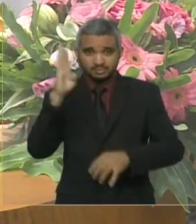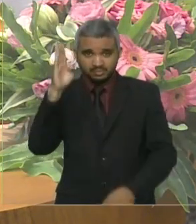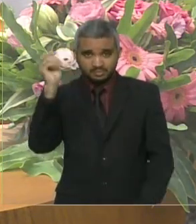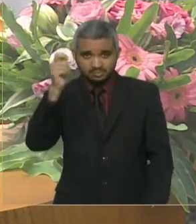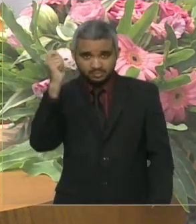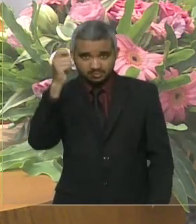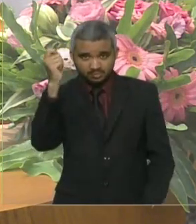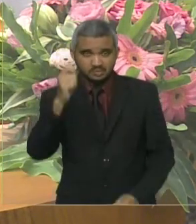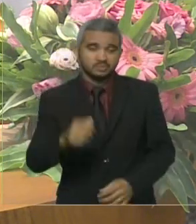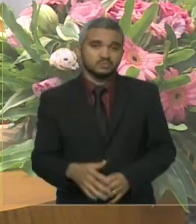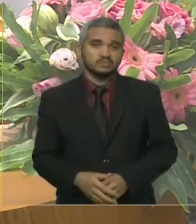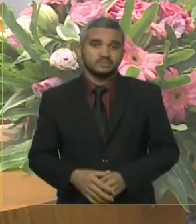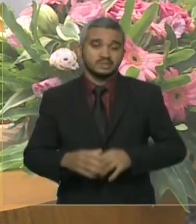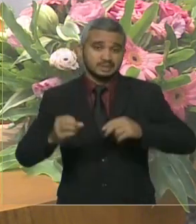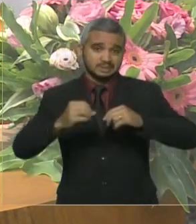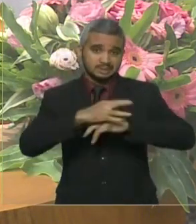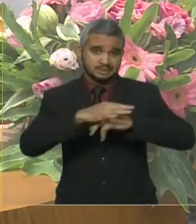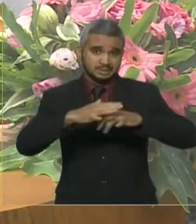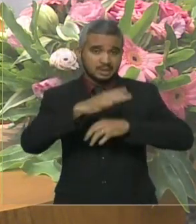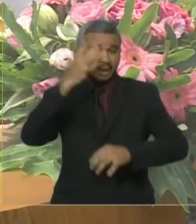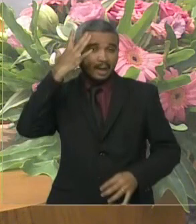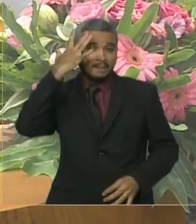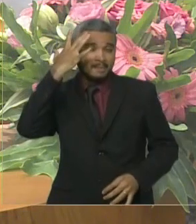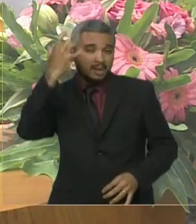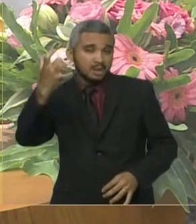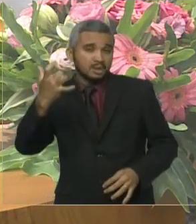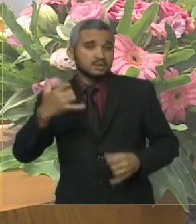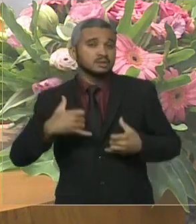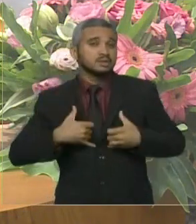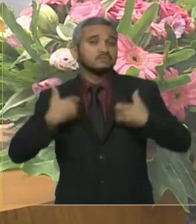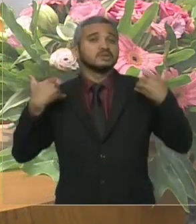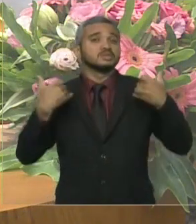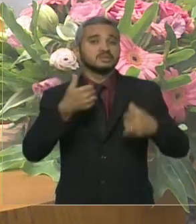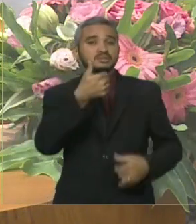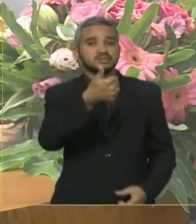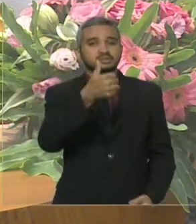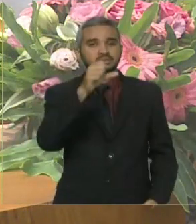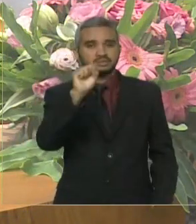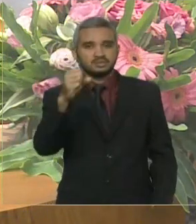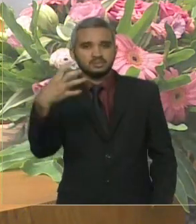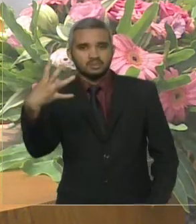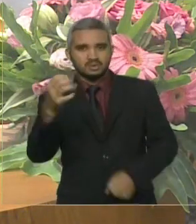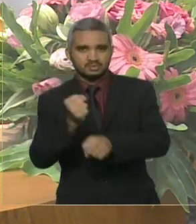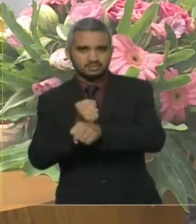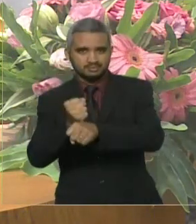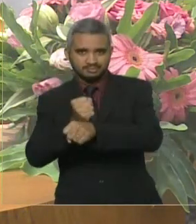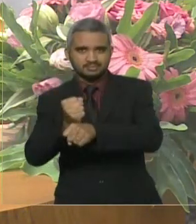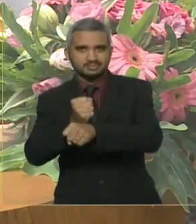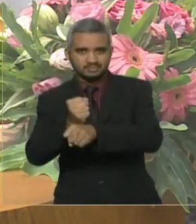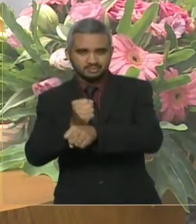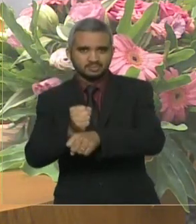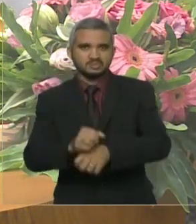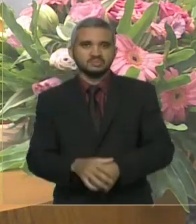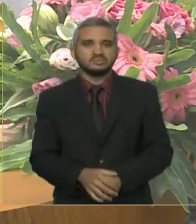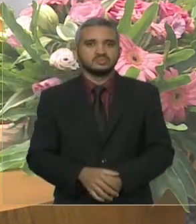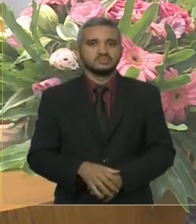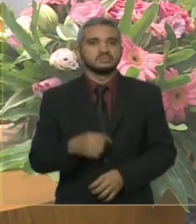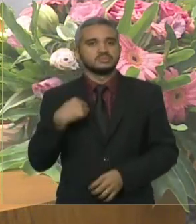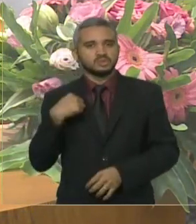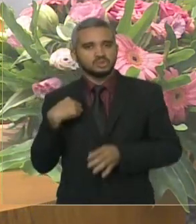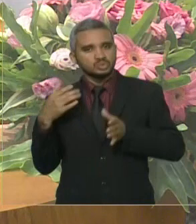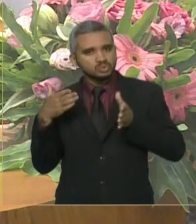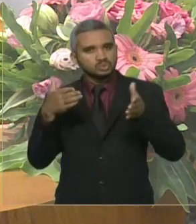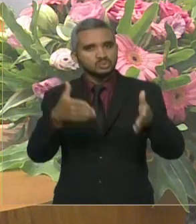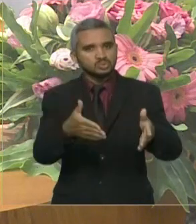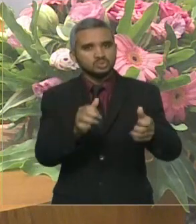completará 184 anos de emancipação política. Estaremos acompanhando o prefeito